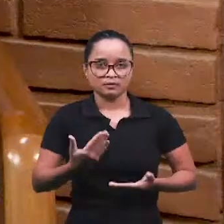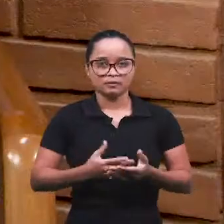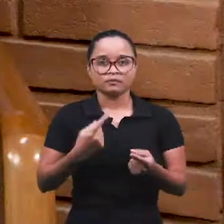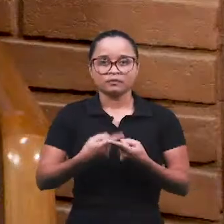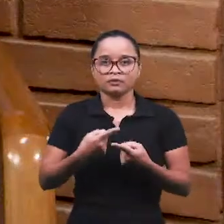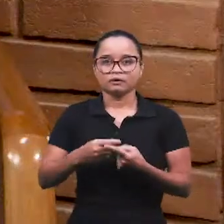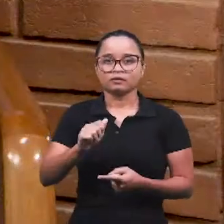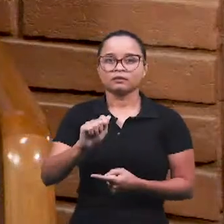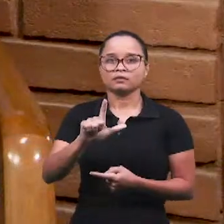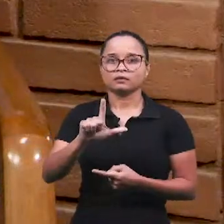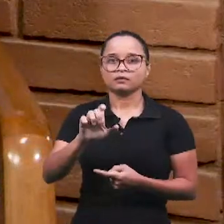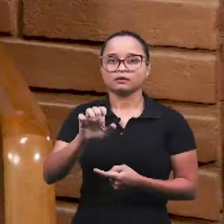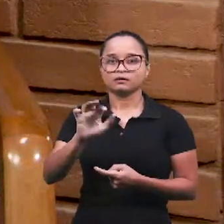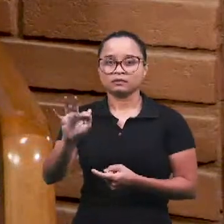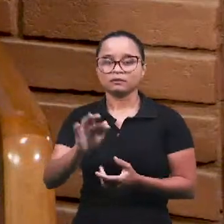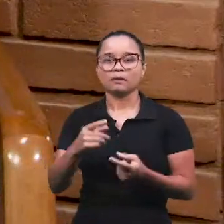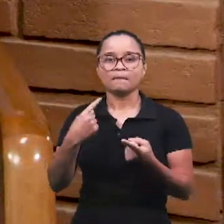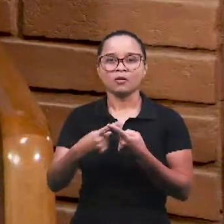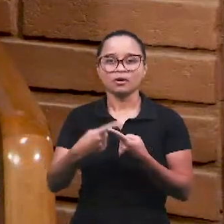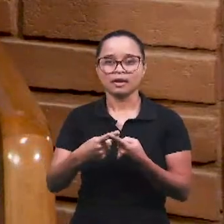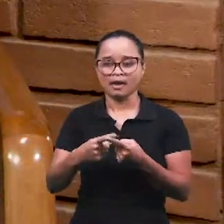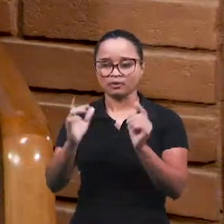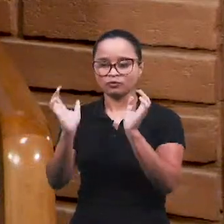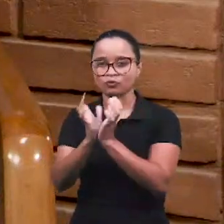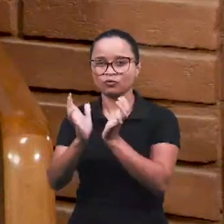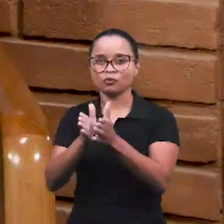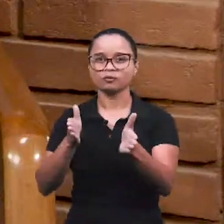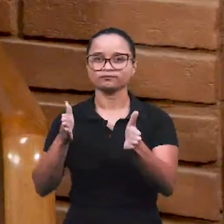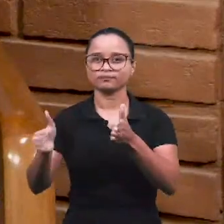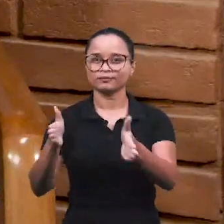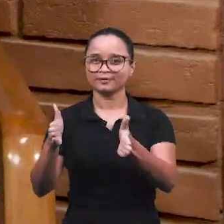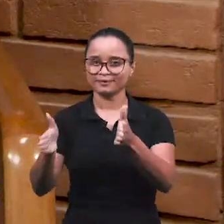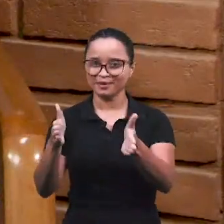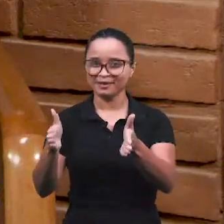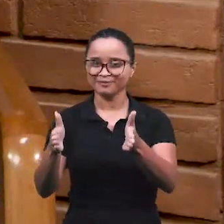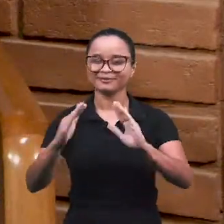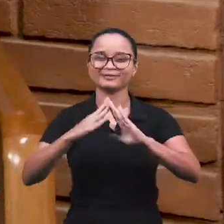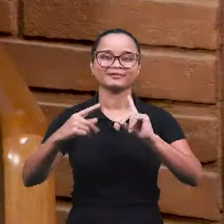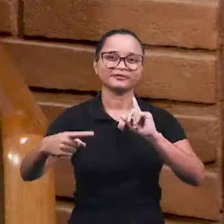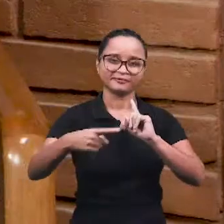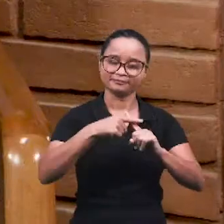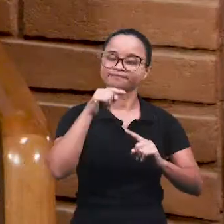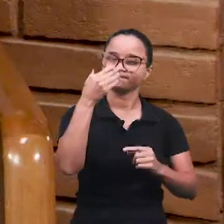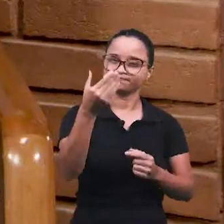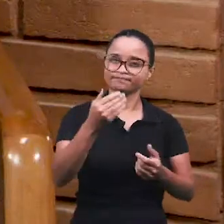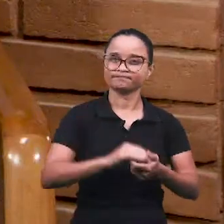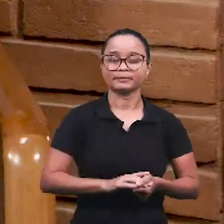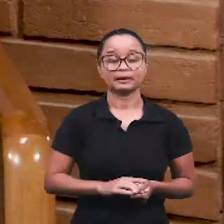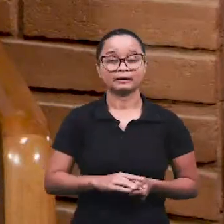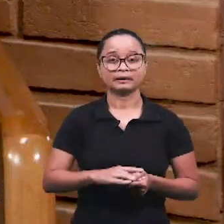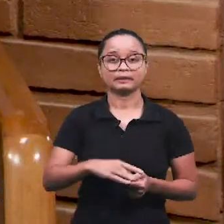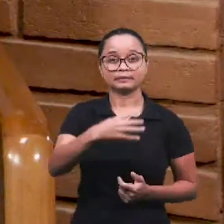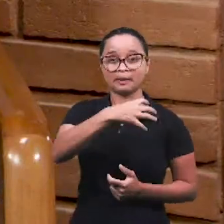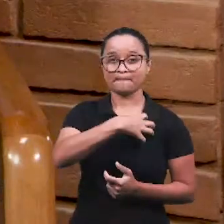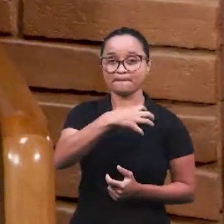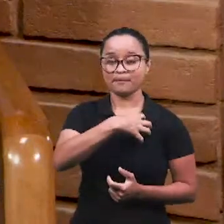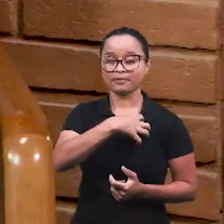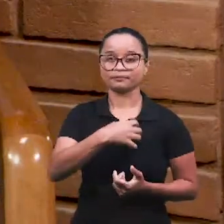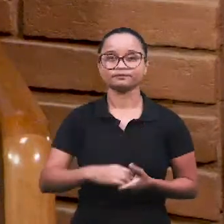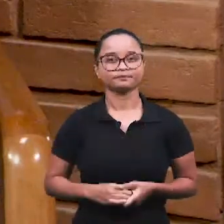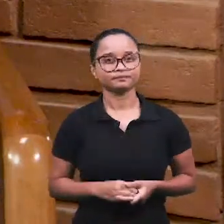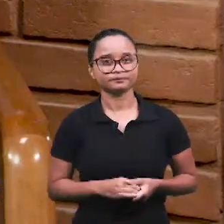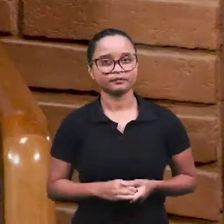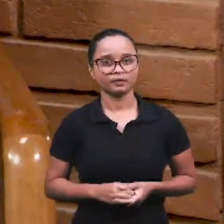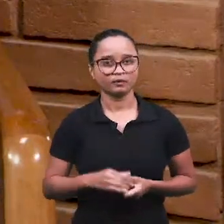se tratar ali do Aleph pertencer ao grupo de acessibilidade da nossa igreja ali em Porto